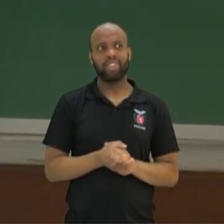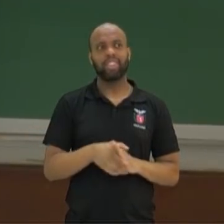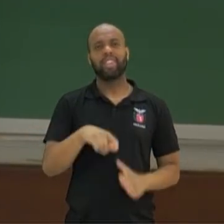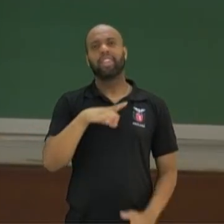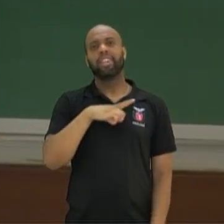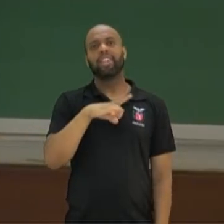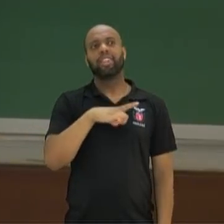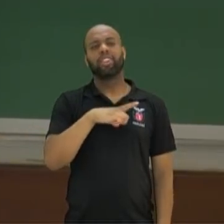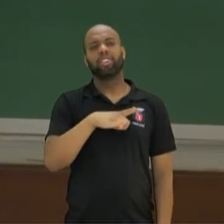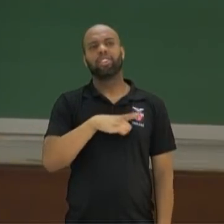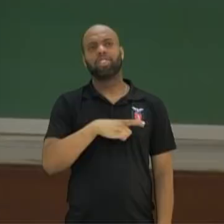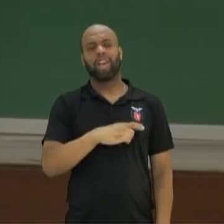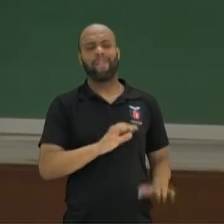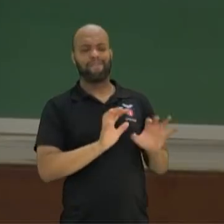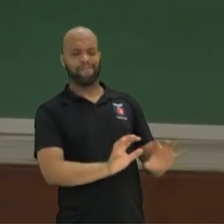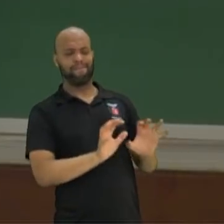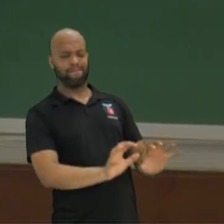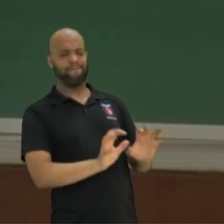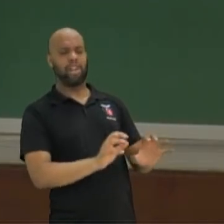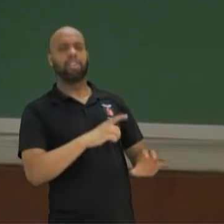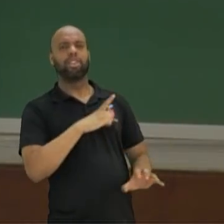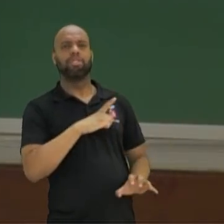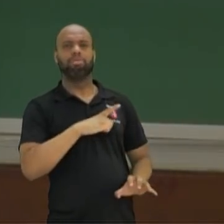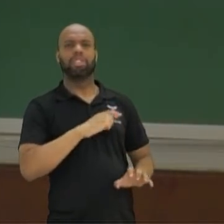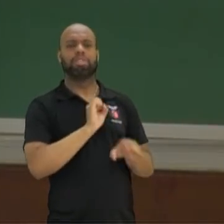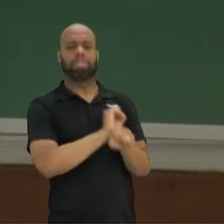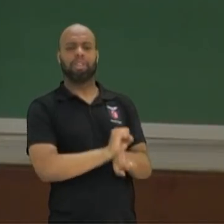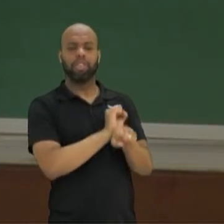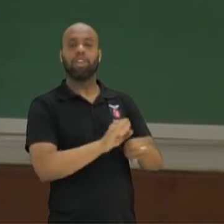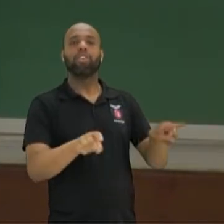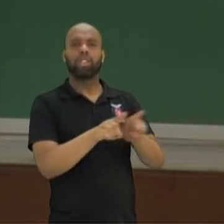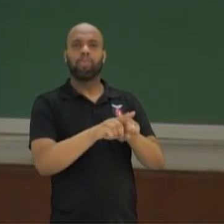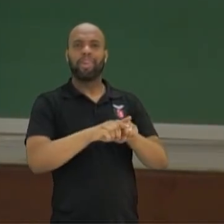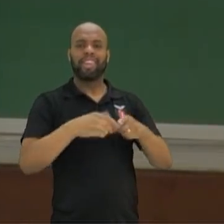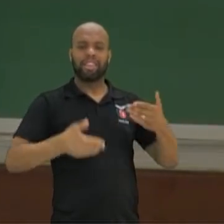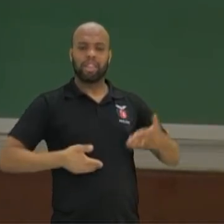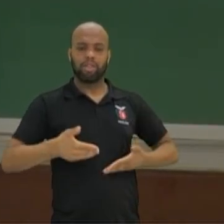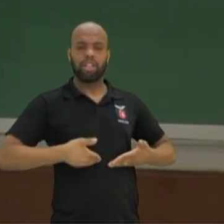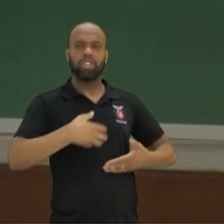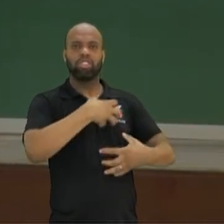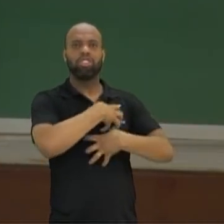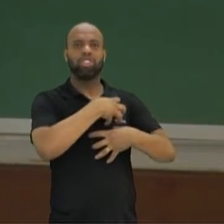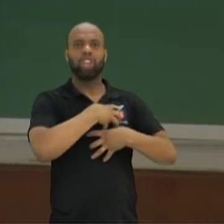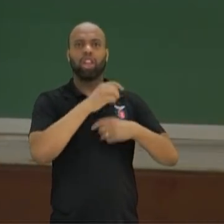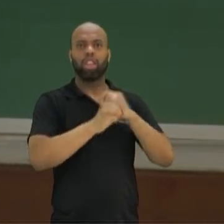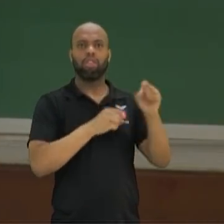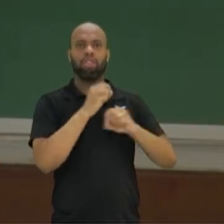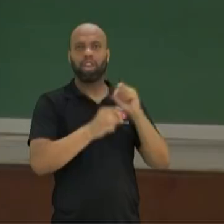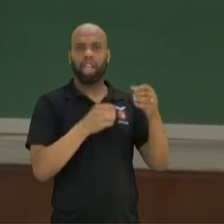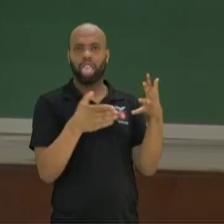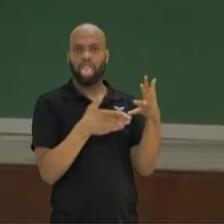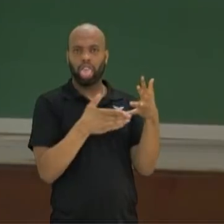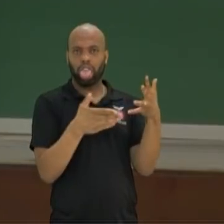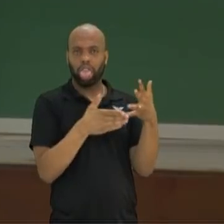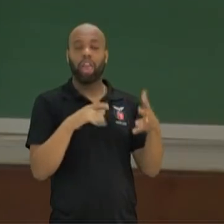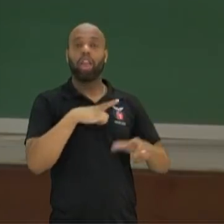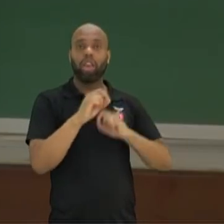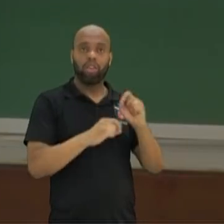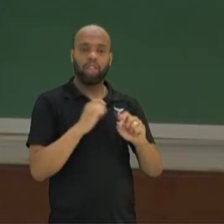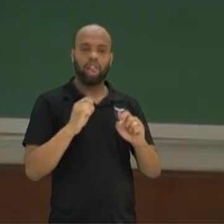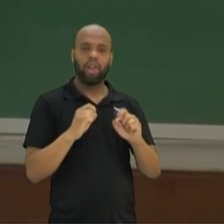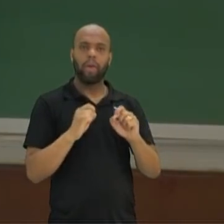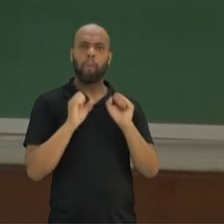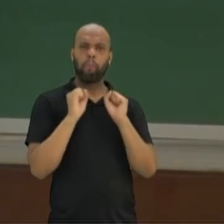abafada, tanto a nível de escravidão quanto do subemprego, que dava cada vez maior poder à elite agrícola. Isso fazendo com